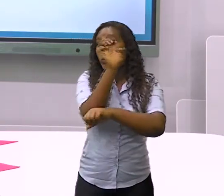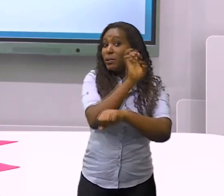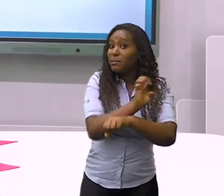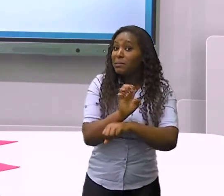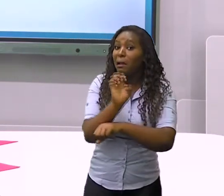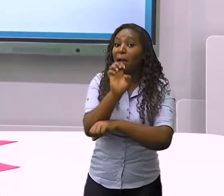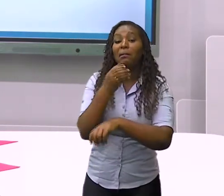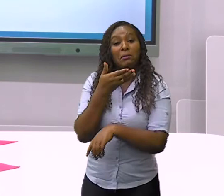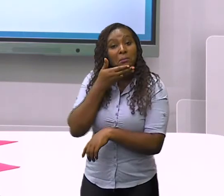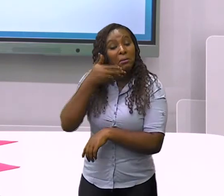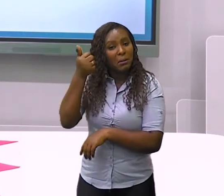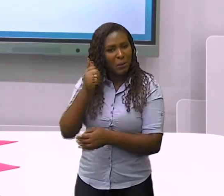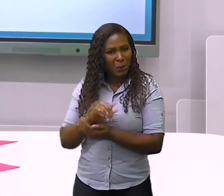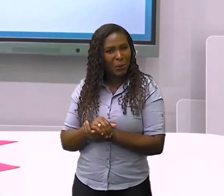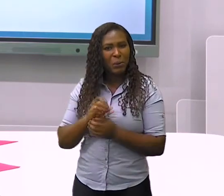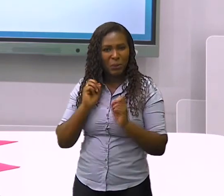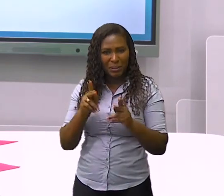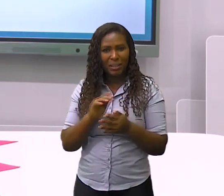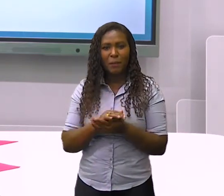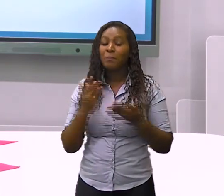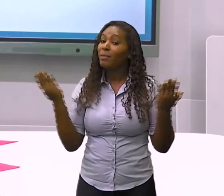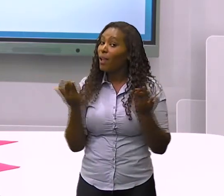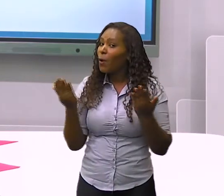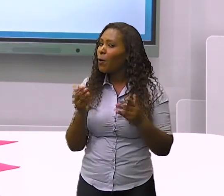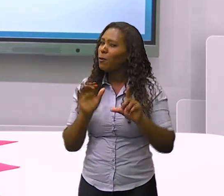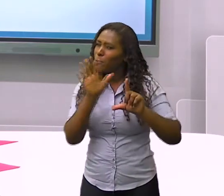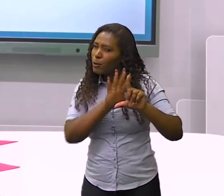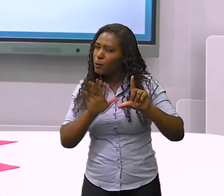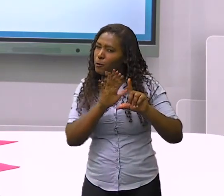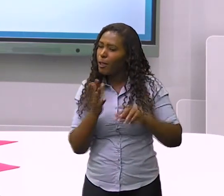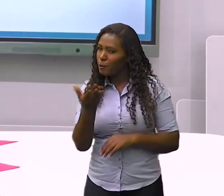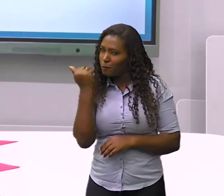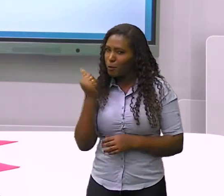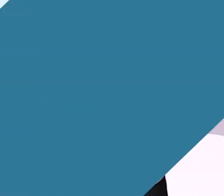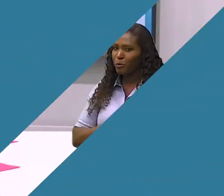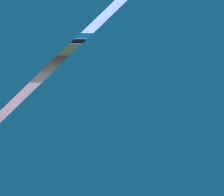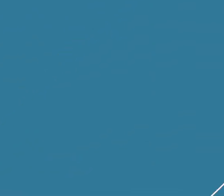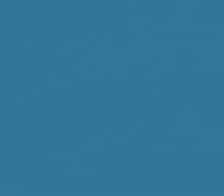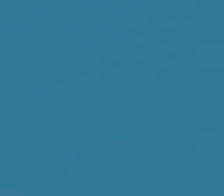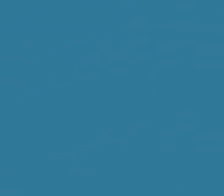Então, vamos verificar alguns exercícios dentro dessa plataforma agora. Vamos lá?